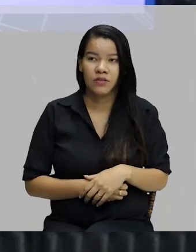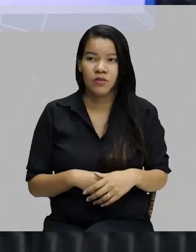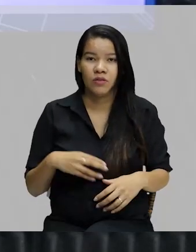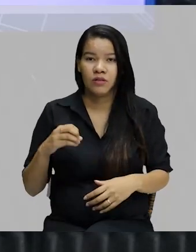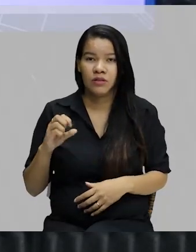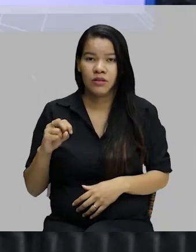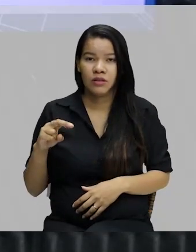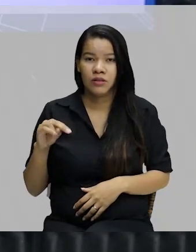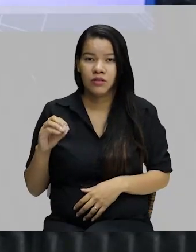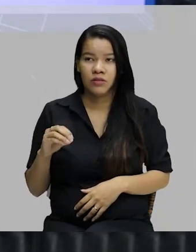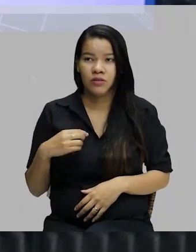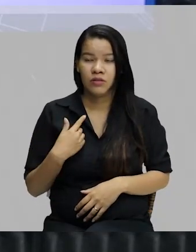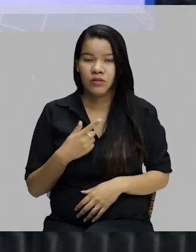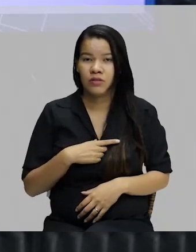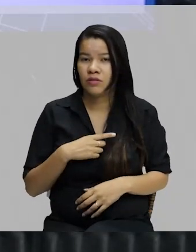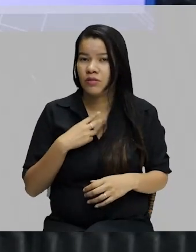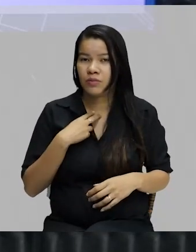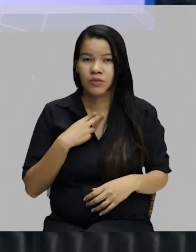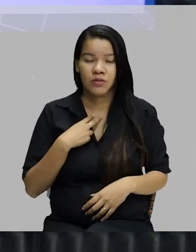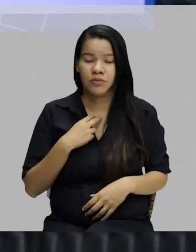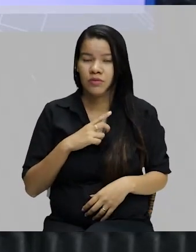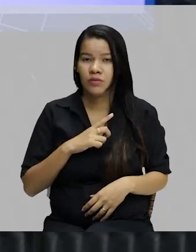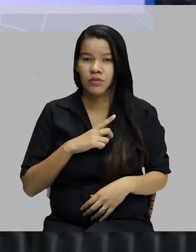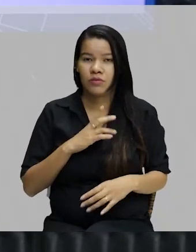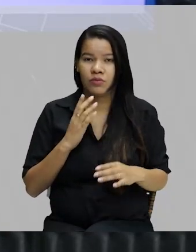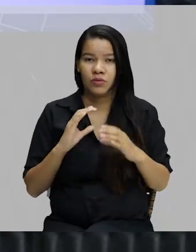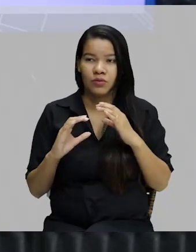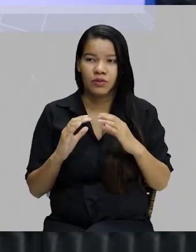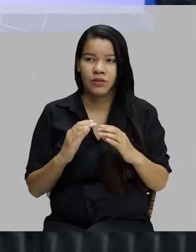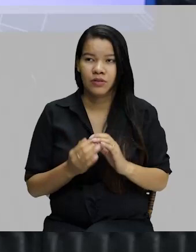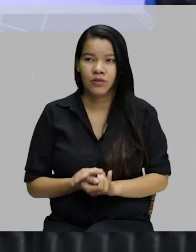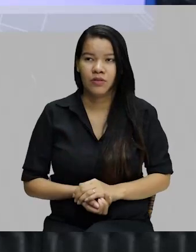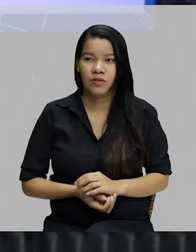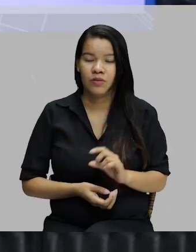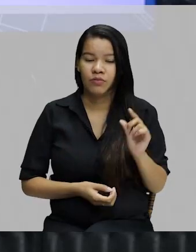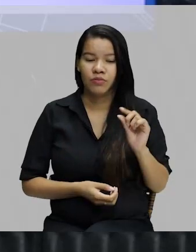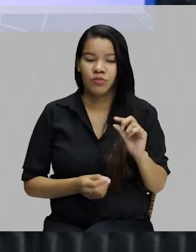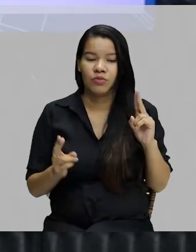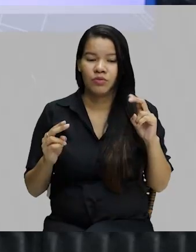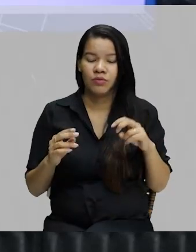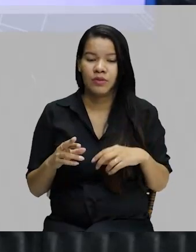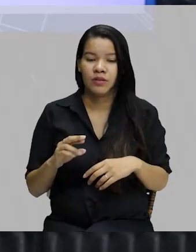oceano, de forma que a gente não entre em contato. Beleza? Um pouquinho sobre